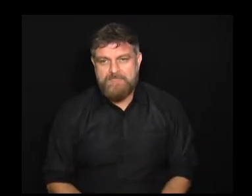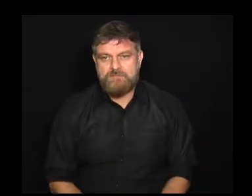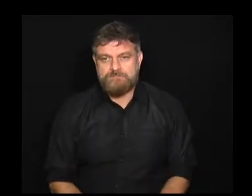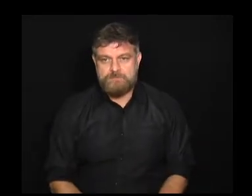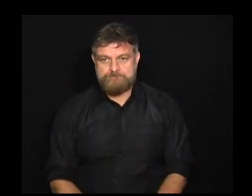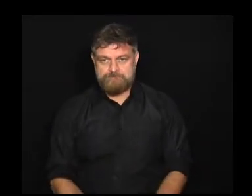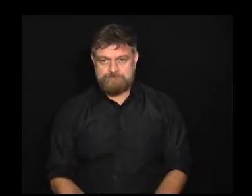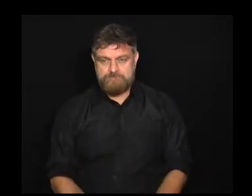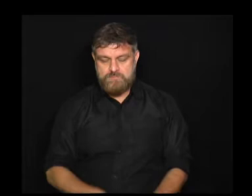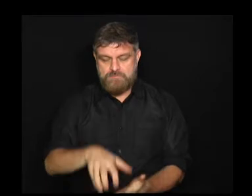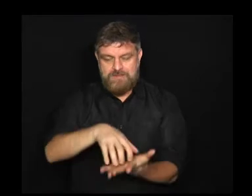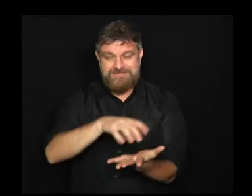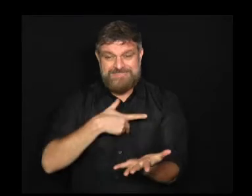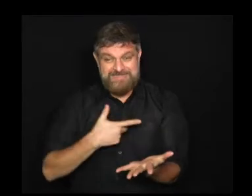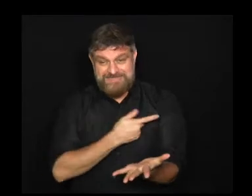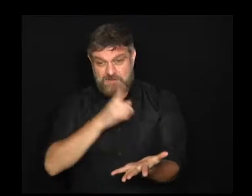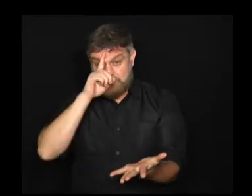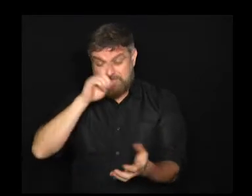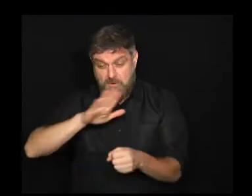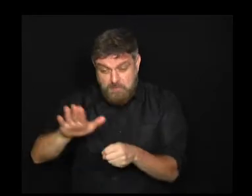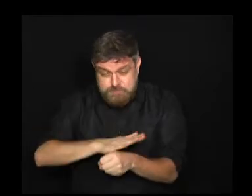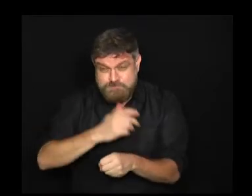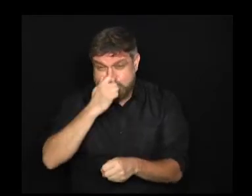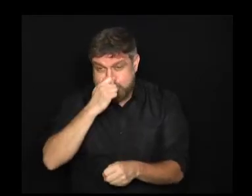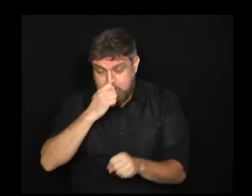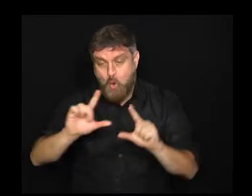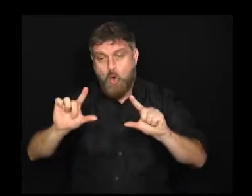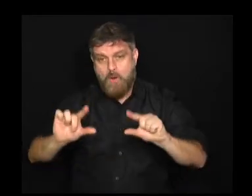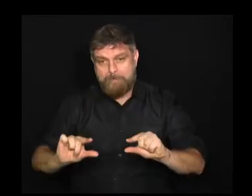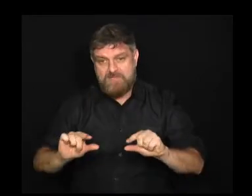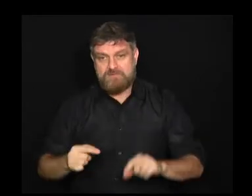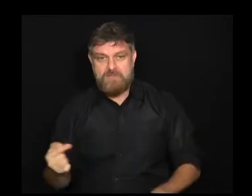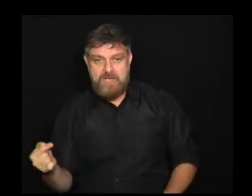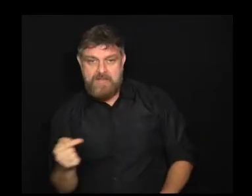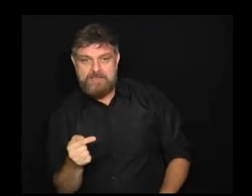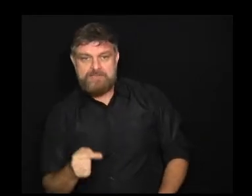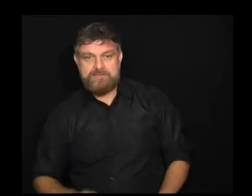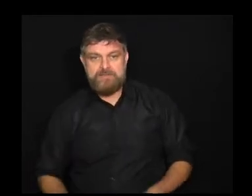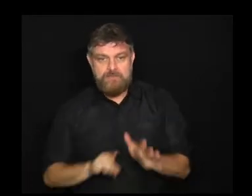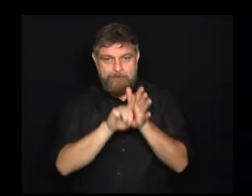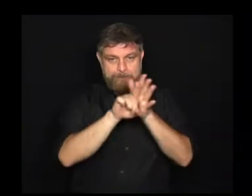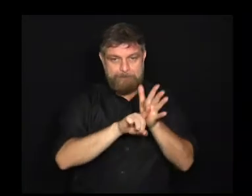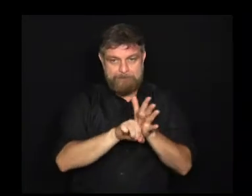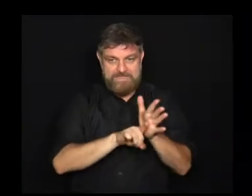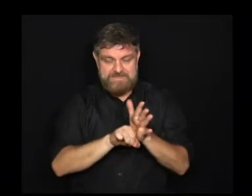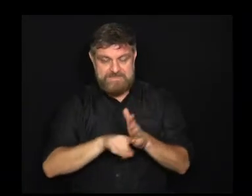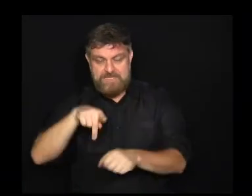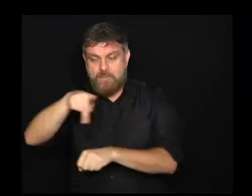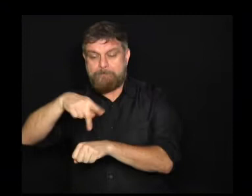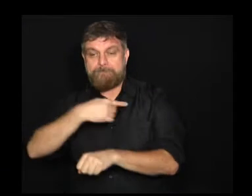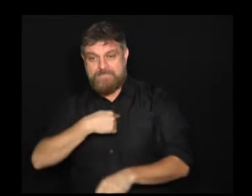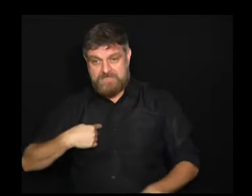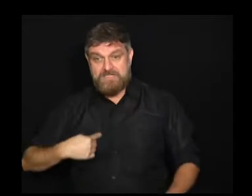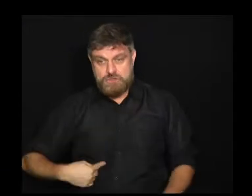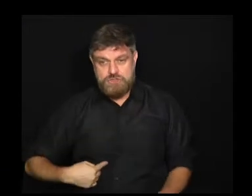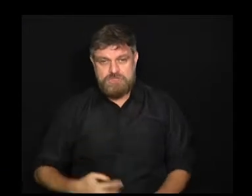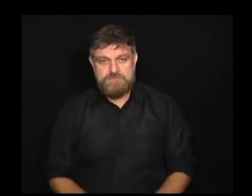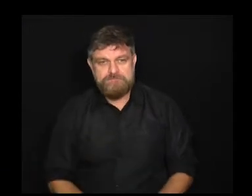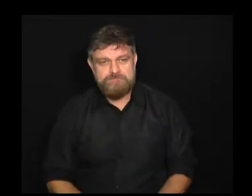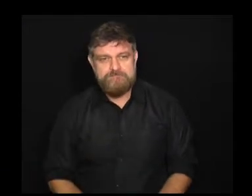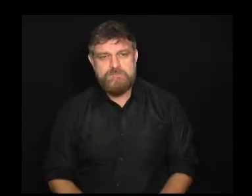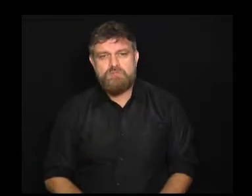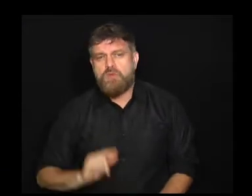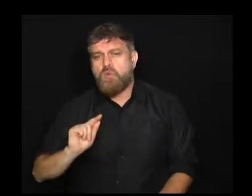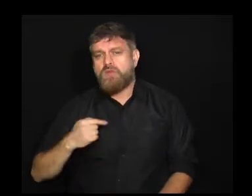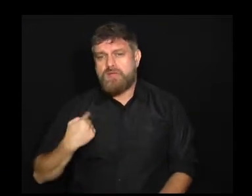serviço de saúde, tá? Aqui são estimativas chinesas, enfim, isso aqui eu acho que não tem tanta importância. O que a gente